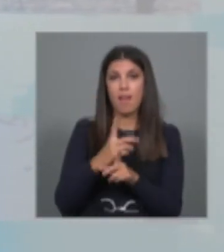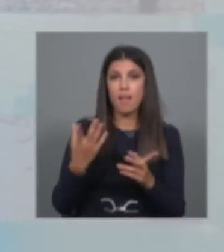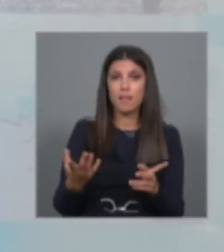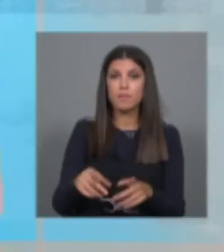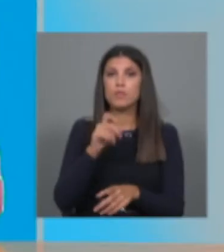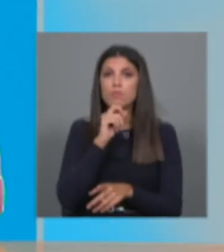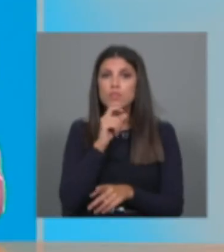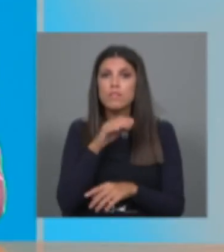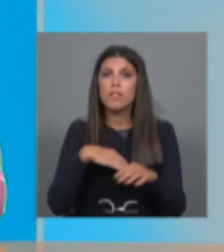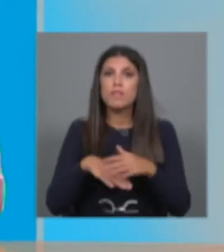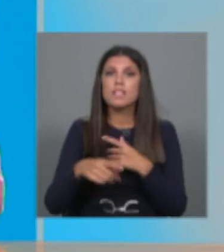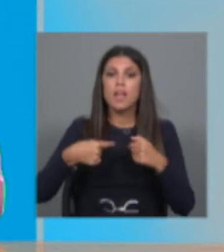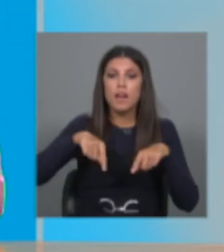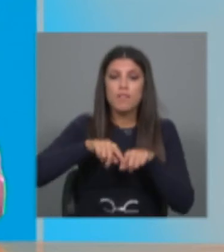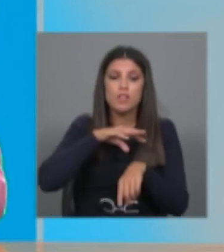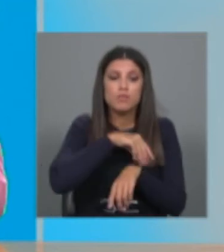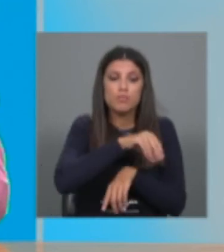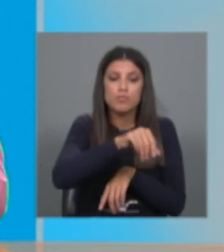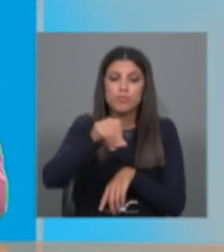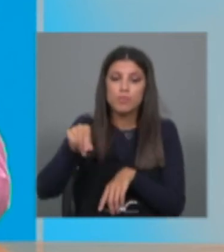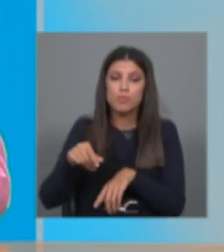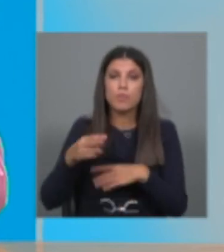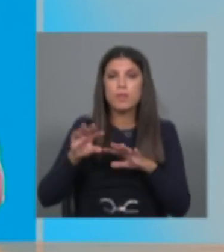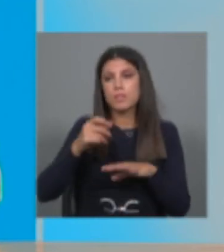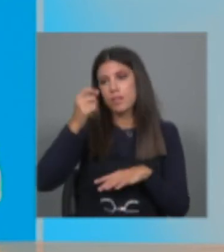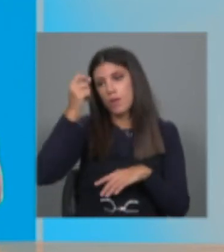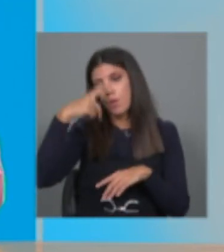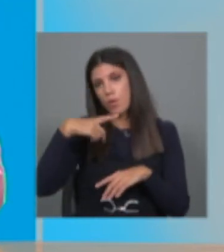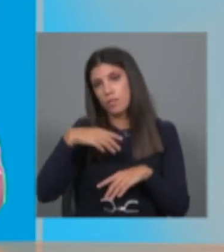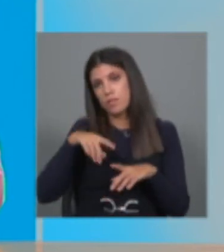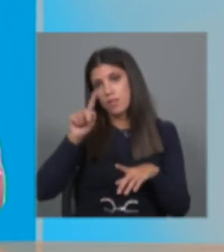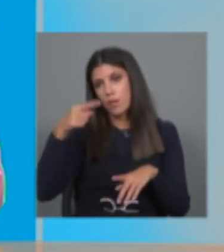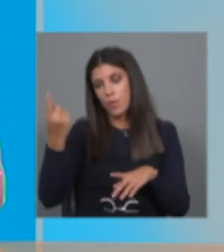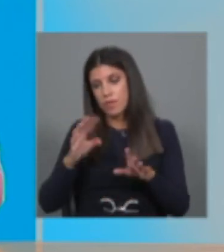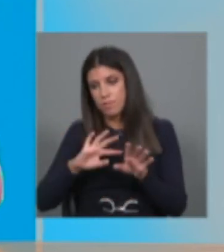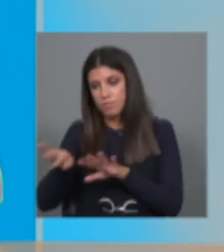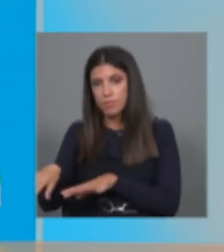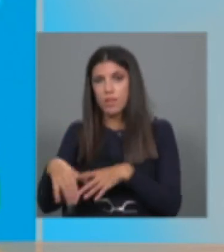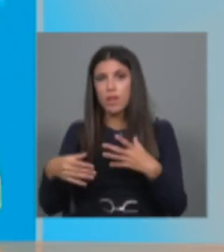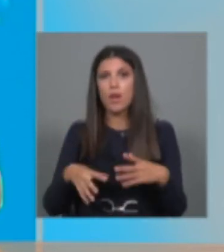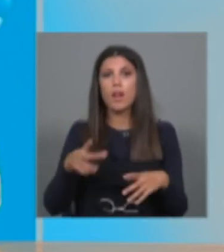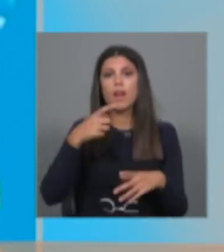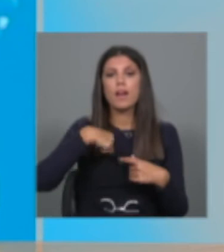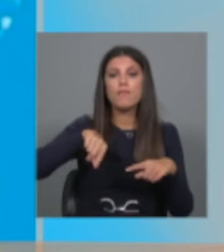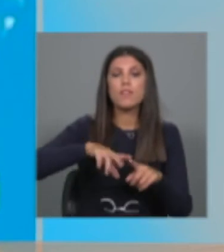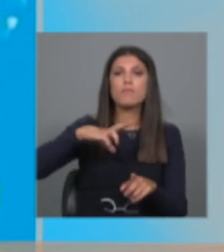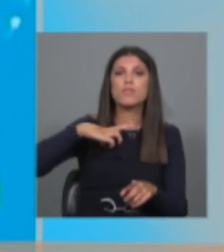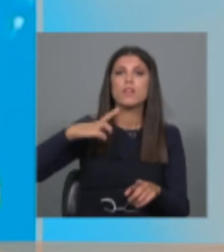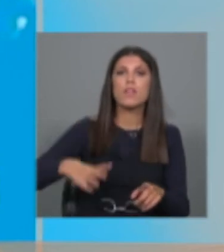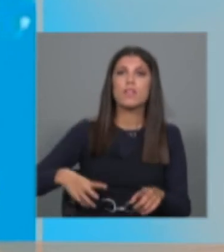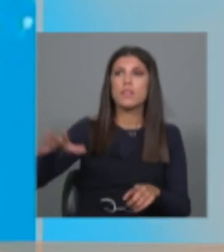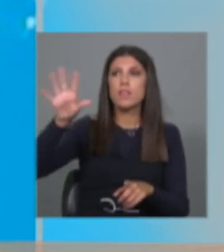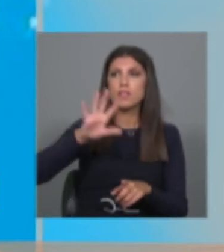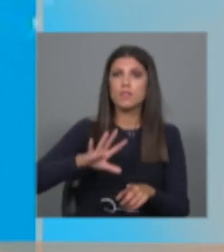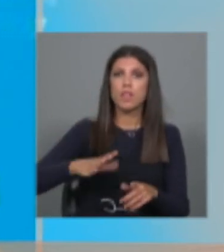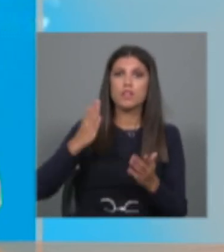referendos locais, mas isso é outra história já. Claro. Quanto a referendos nacionais, de facto, só tivemos para o